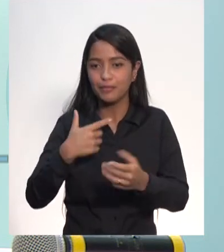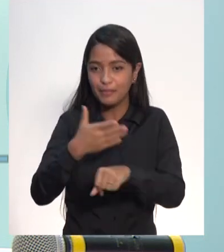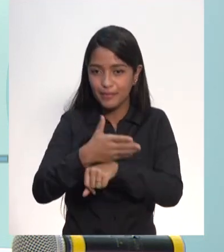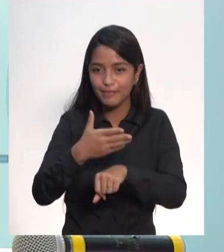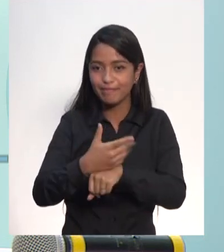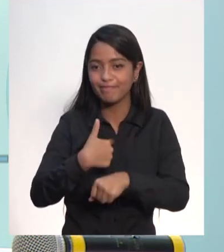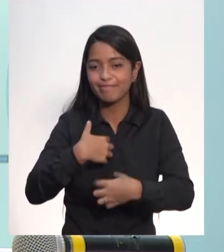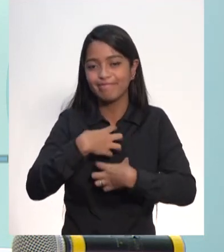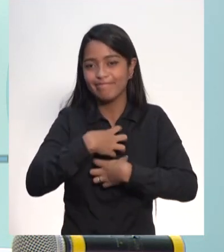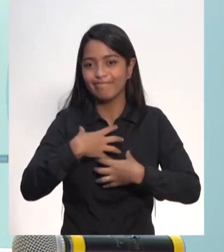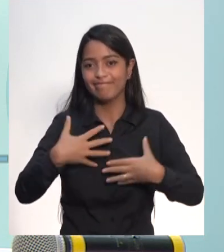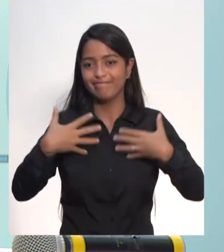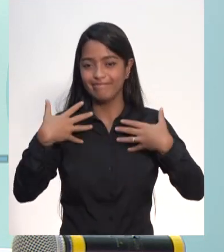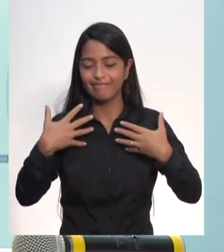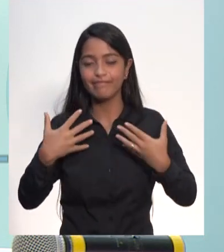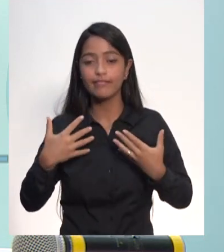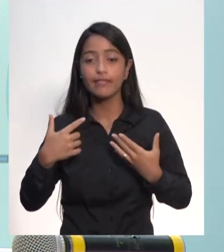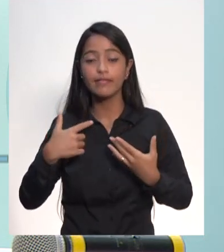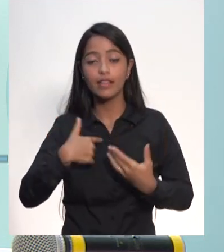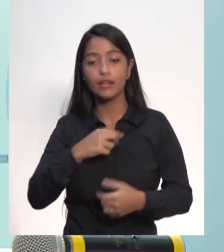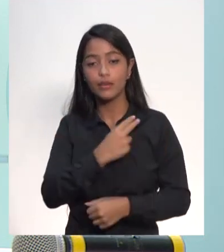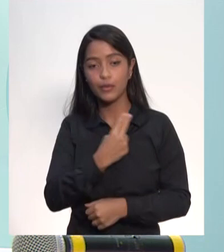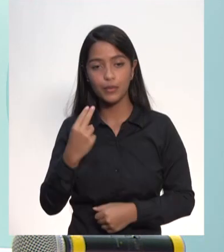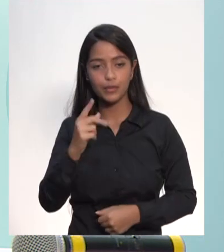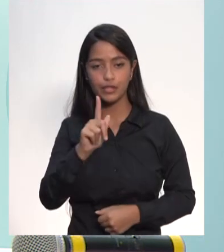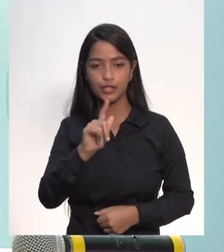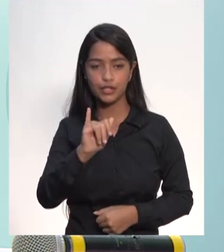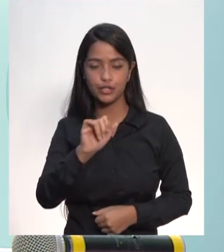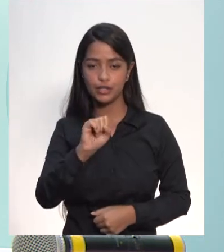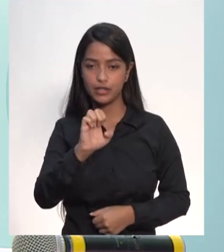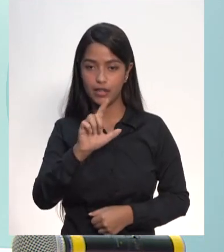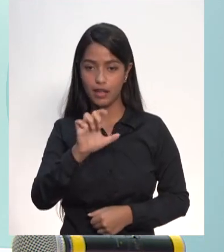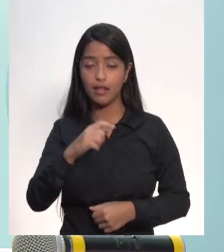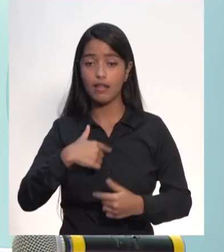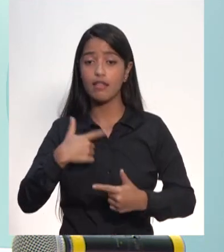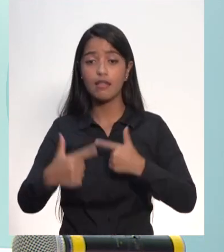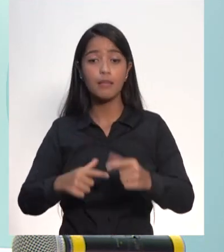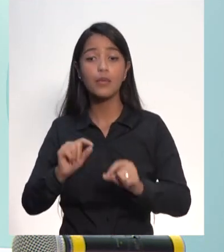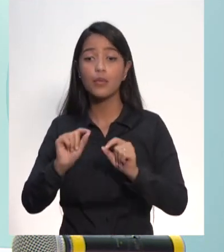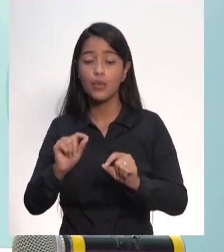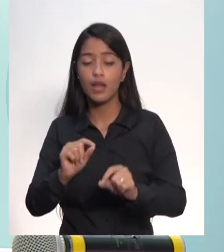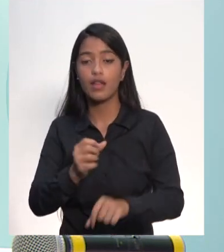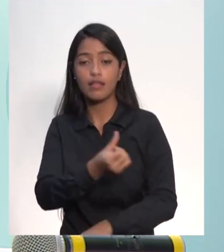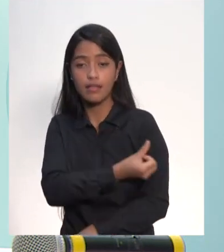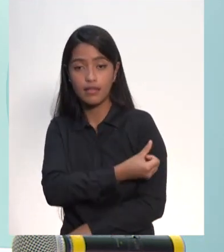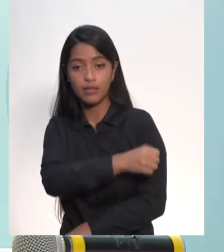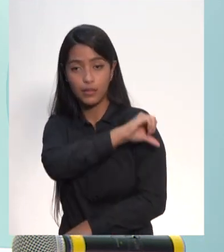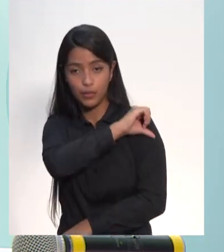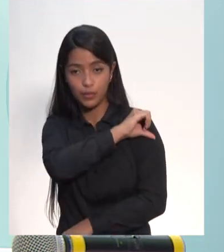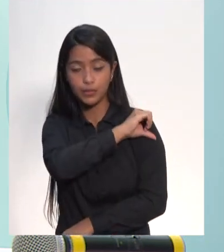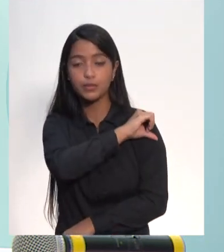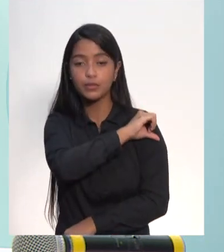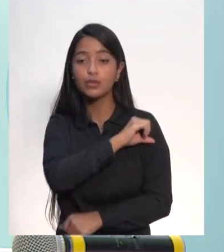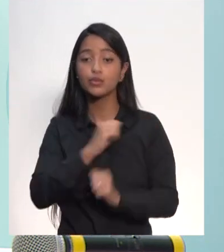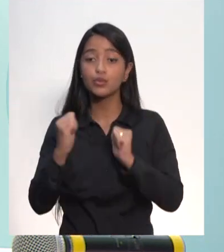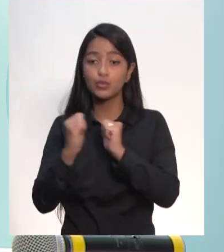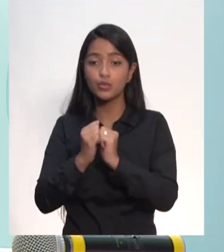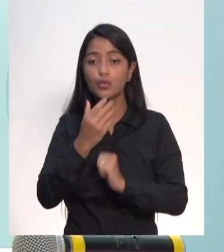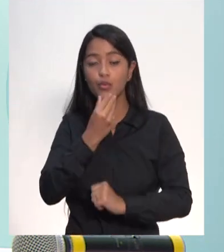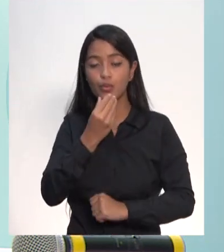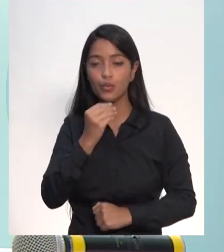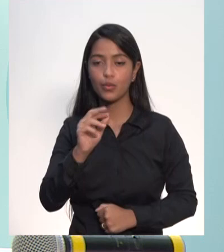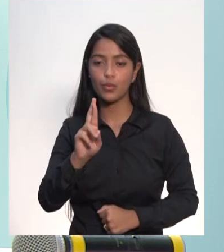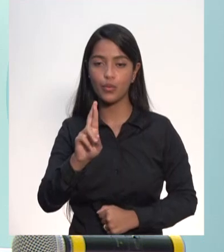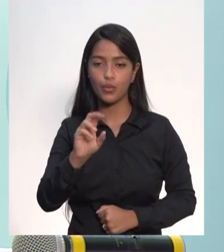Gisele, eu trabalho no Centro dos Anos Finais, do Ensino Fundamental Anos Finais, juntamente com o Robson,